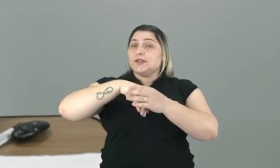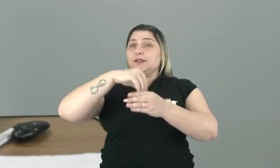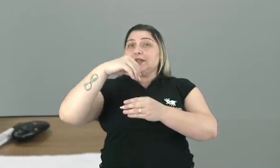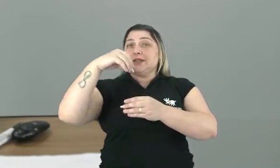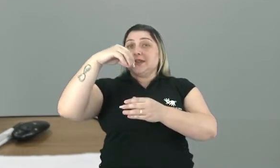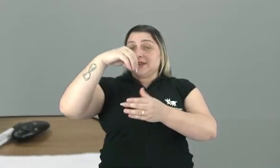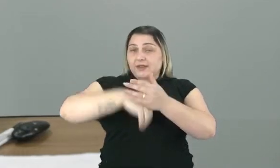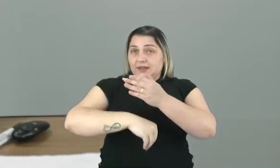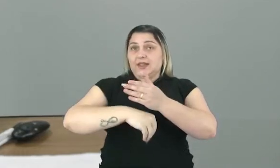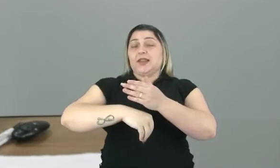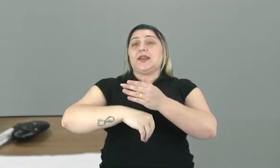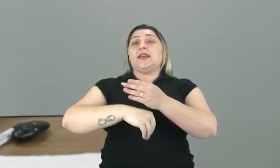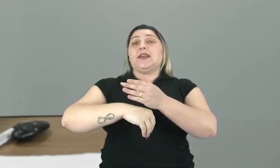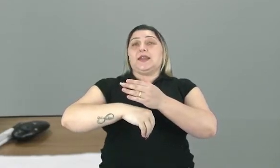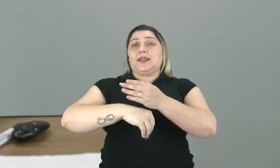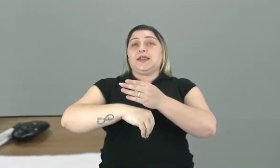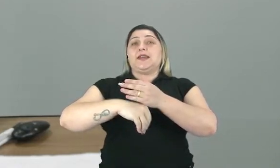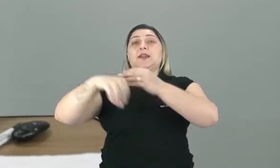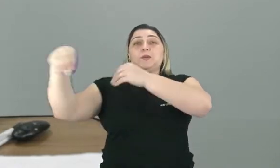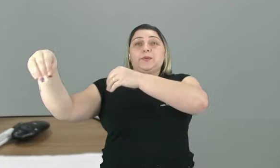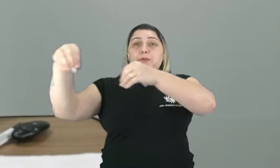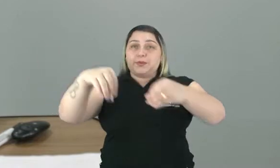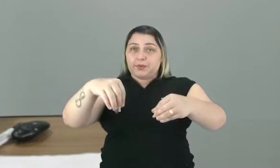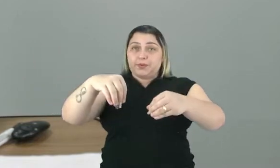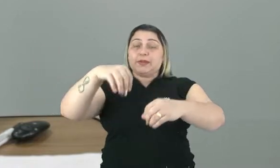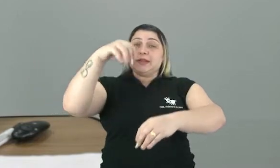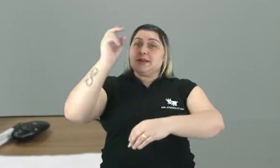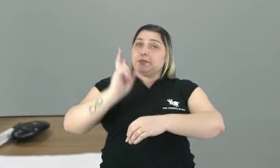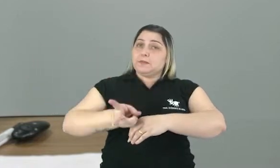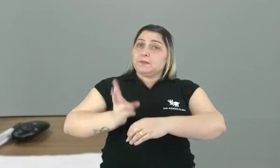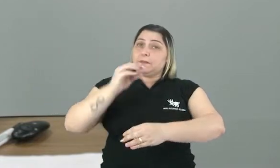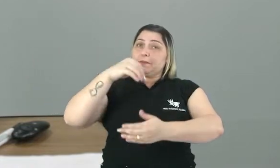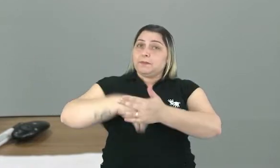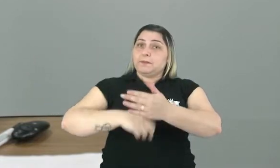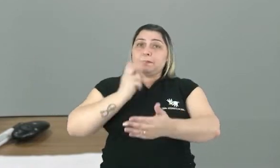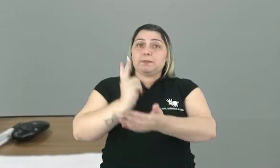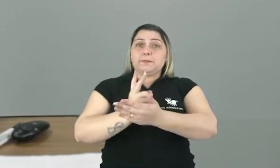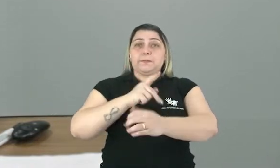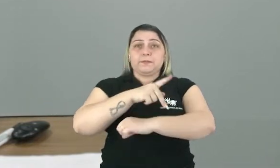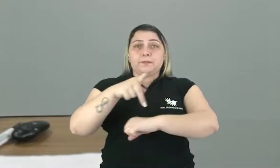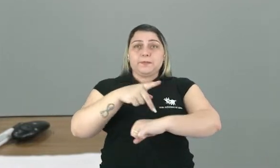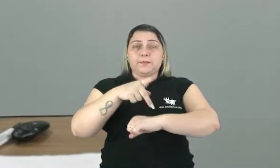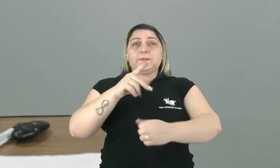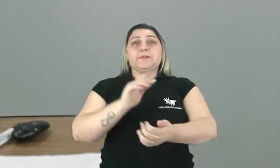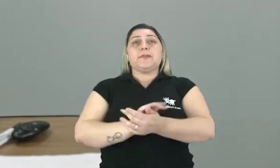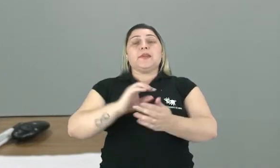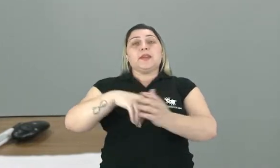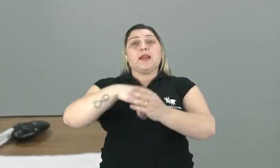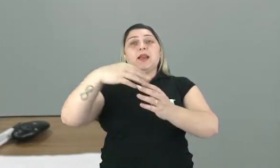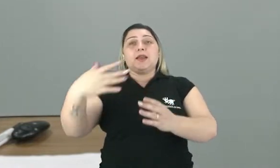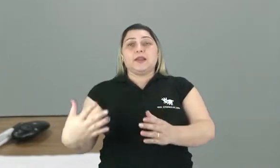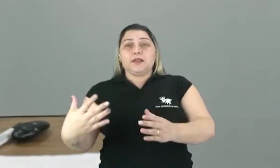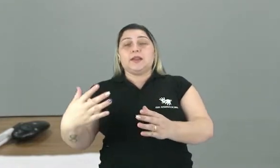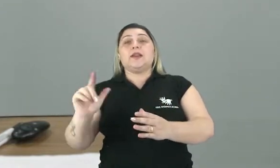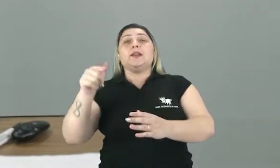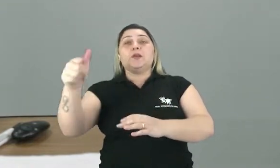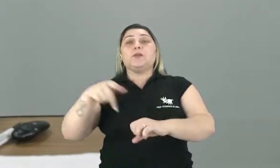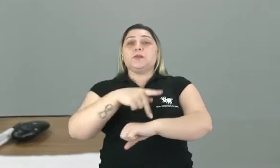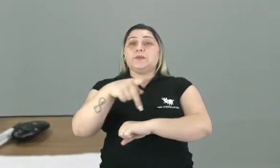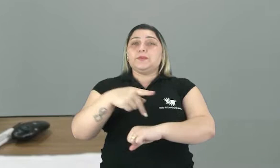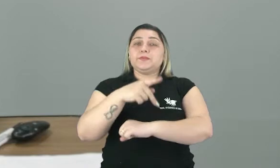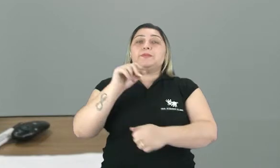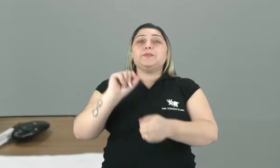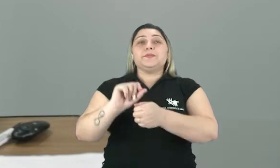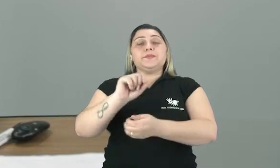e interna, quando esse deslocamento acontece dentro de um mesmo país, tá? A gente fez uma atividade